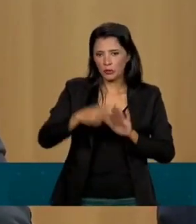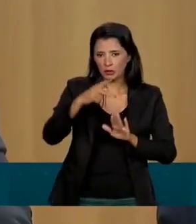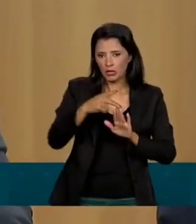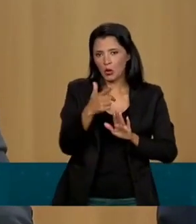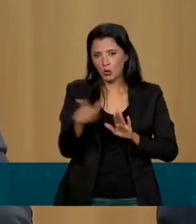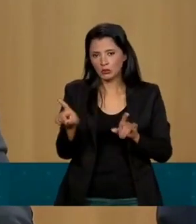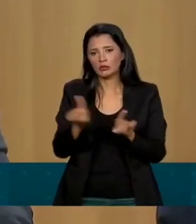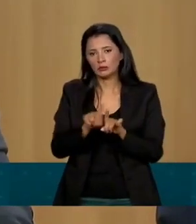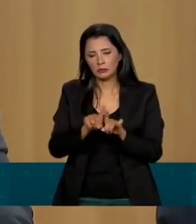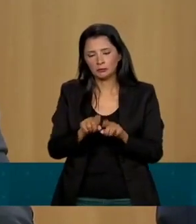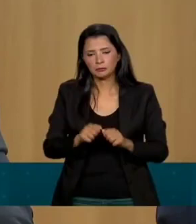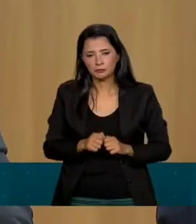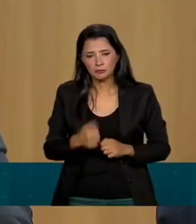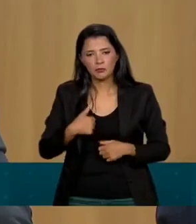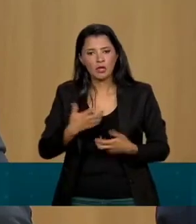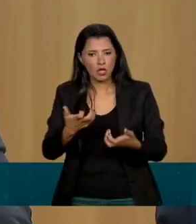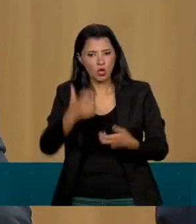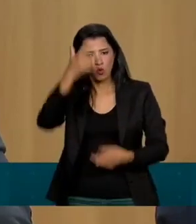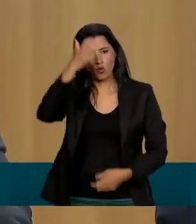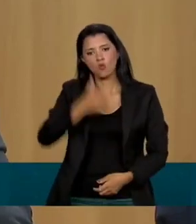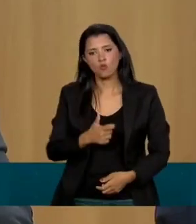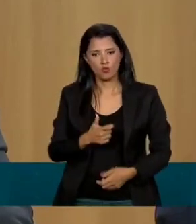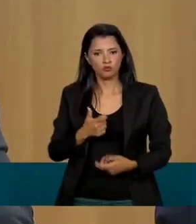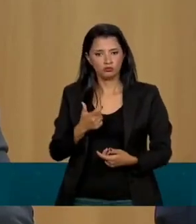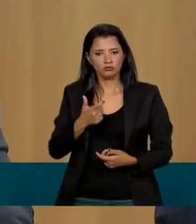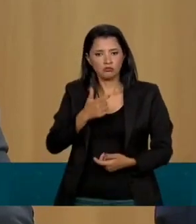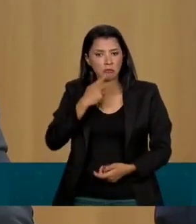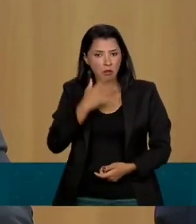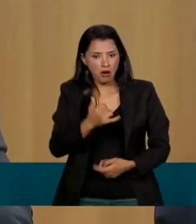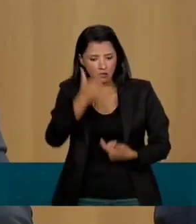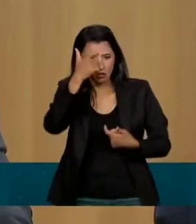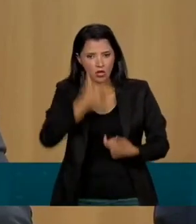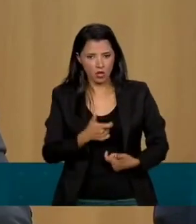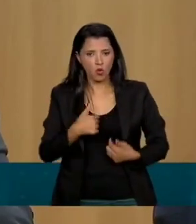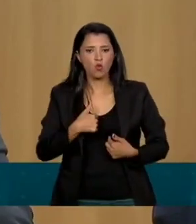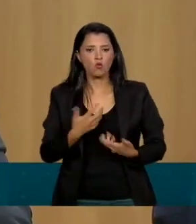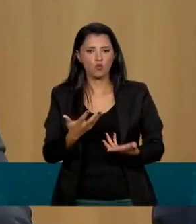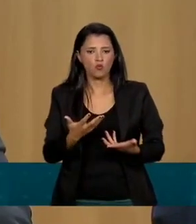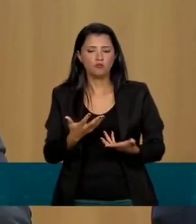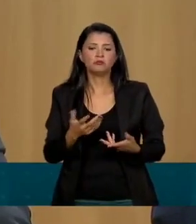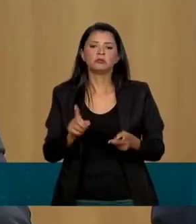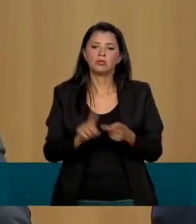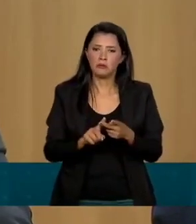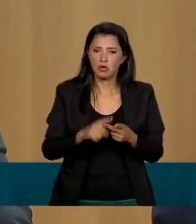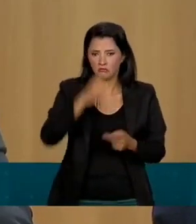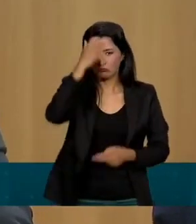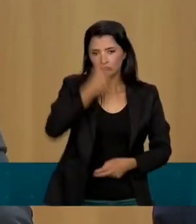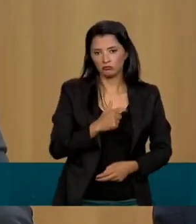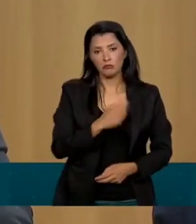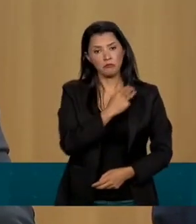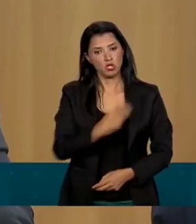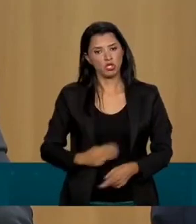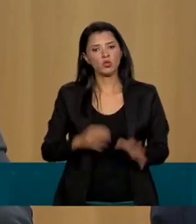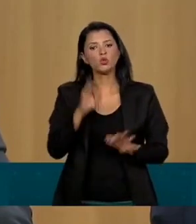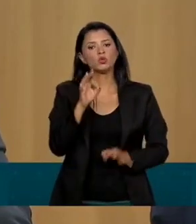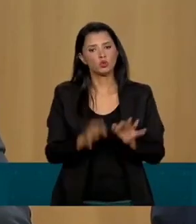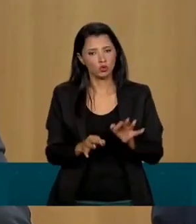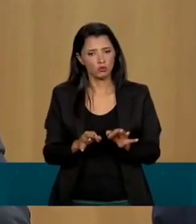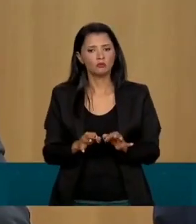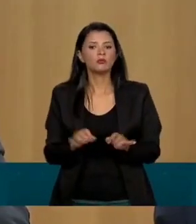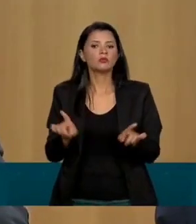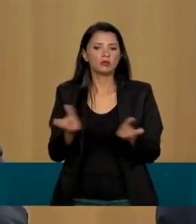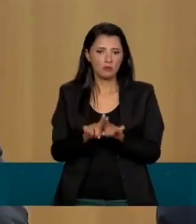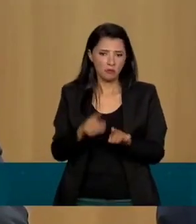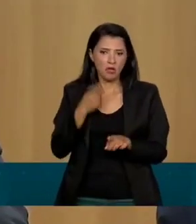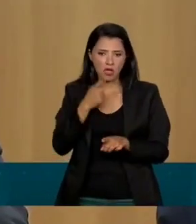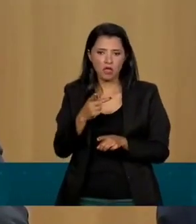portaria. Eu quero, como pai, eu quero, como ministro da Justiça, e falando em nome